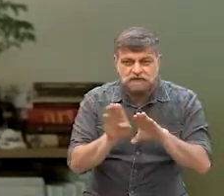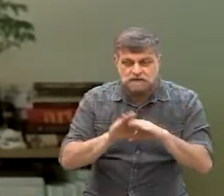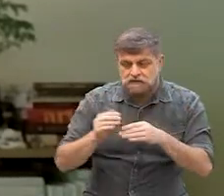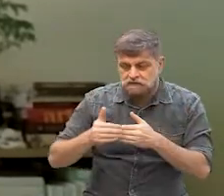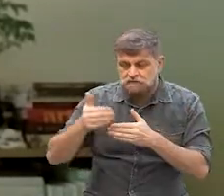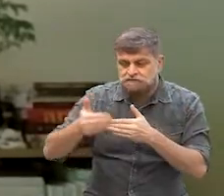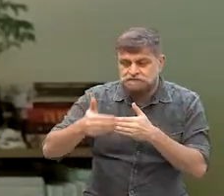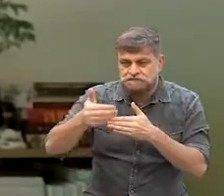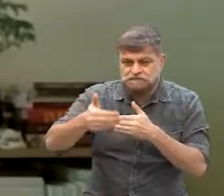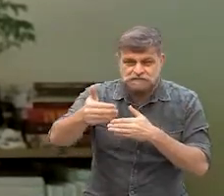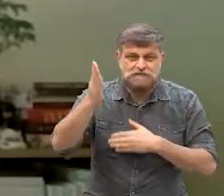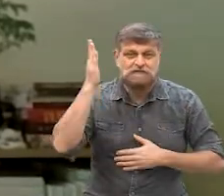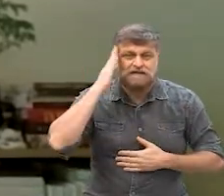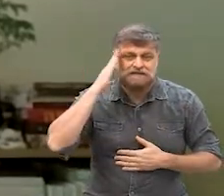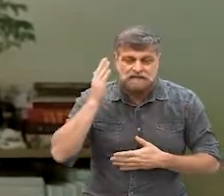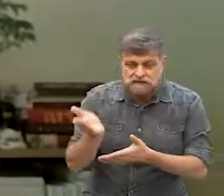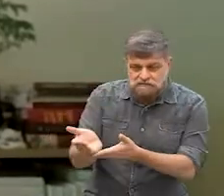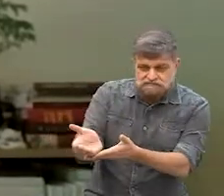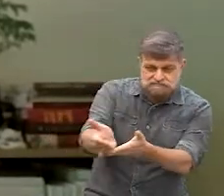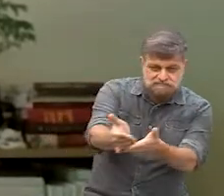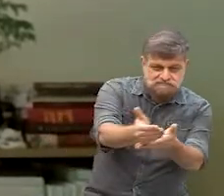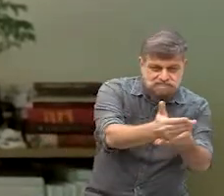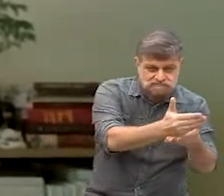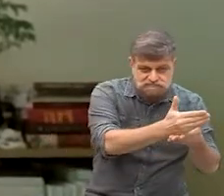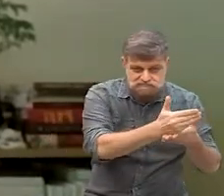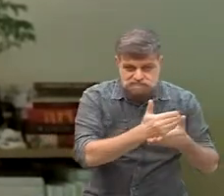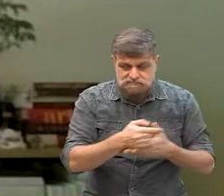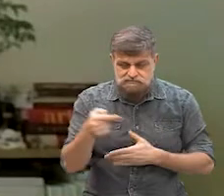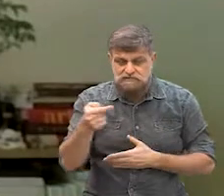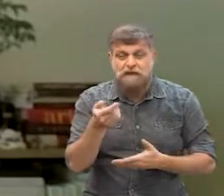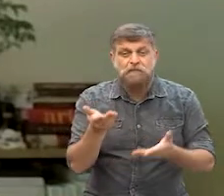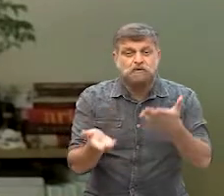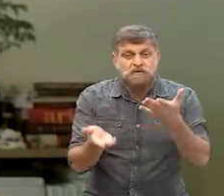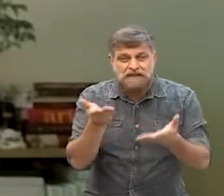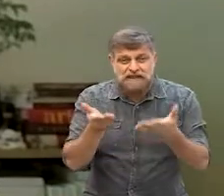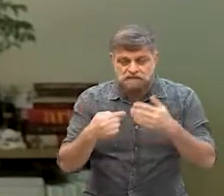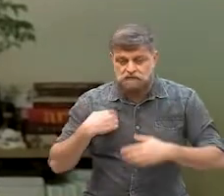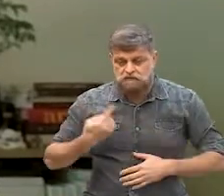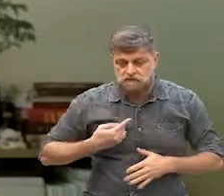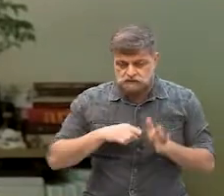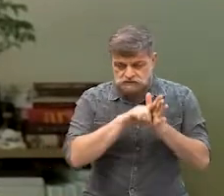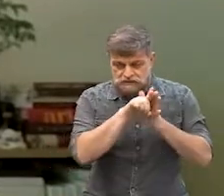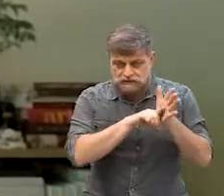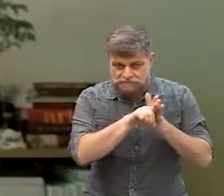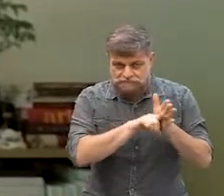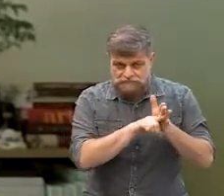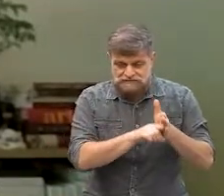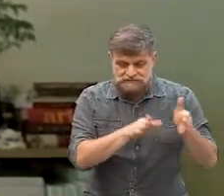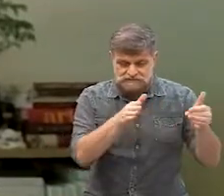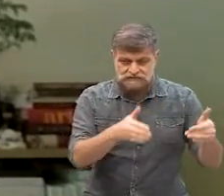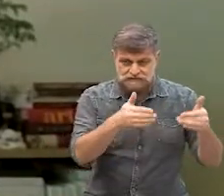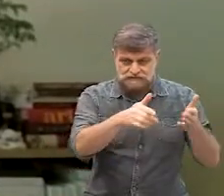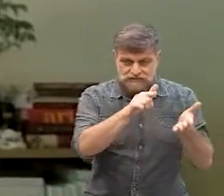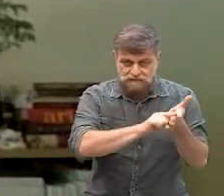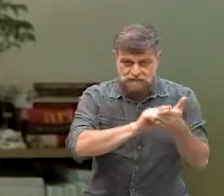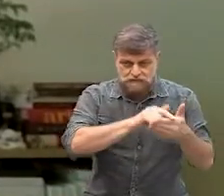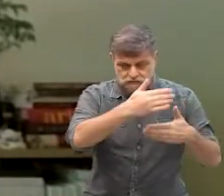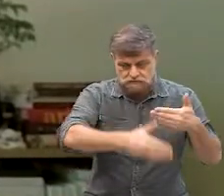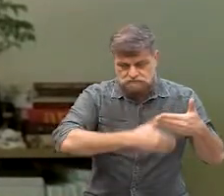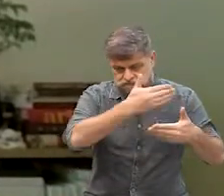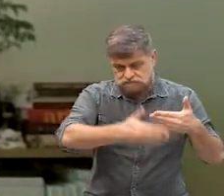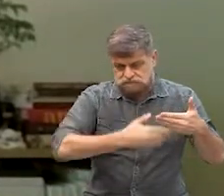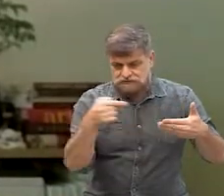de acondicionamento para coleta, o fato de ser muito leve. Então, quando a gente analisa a embalagem, a gente tem sempre que pensar em qual função